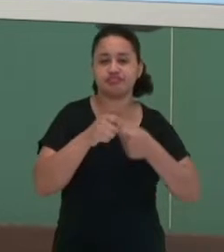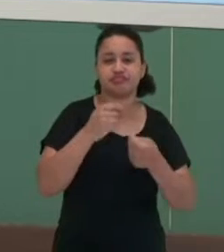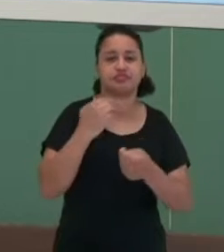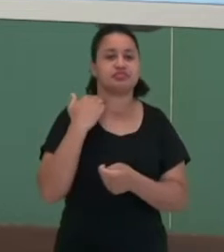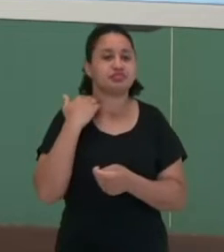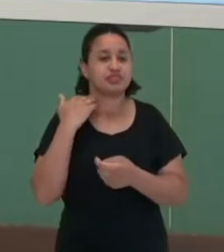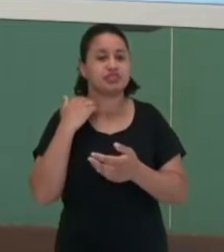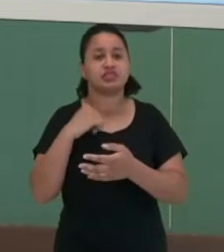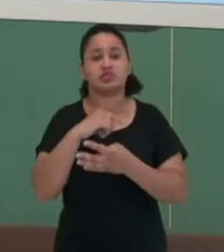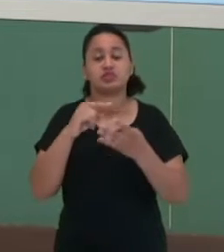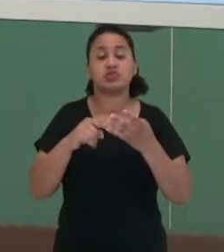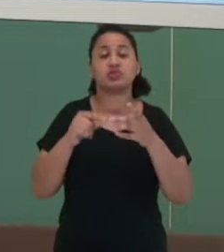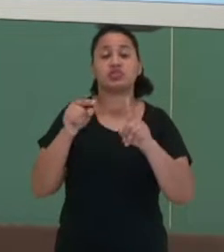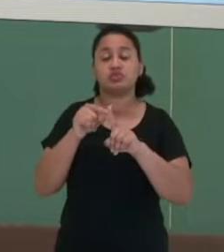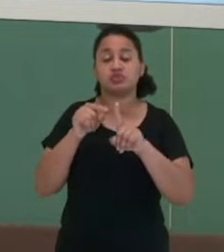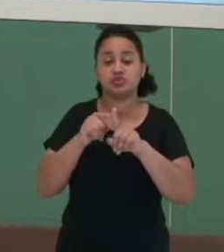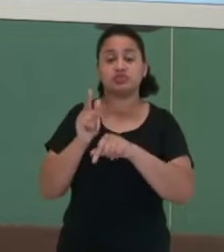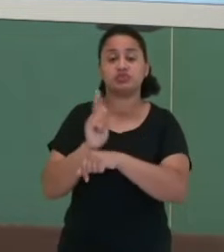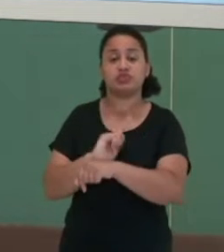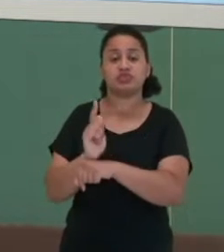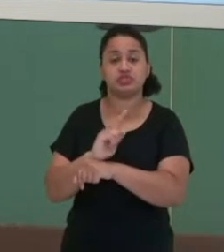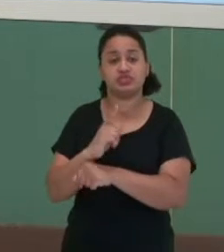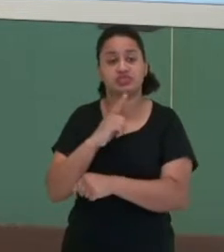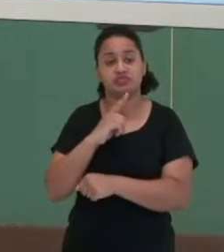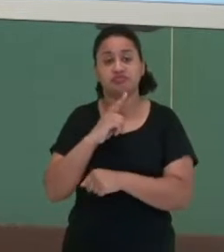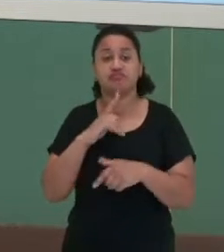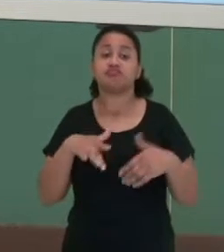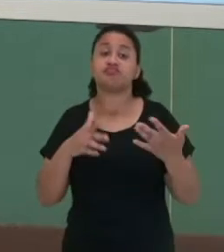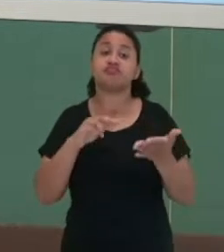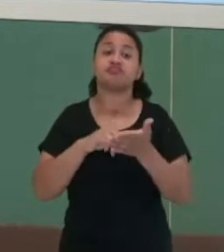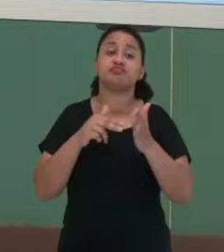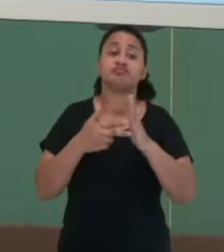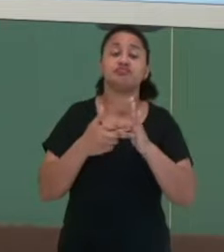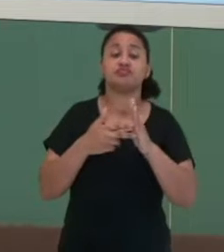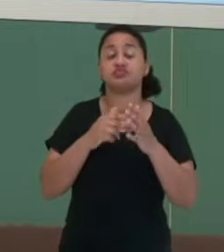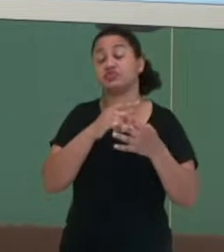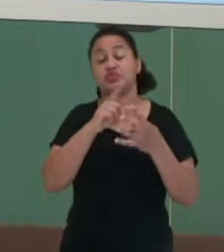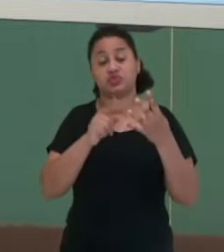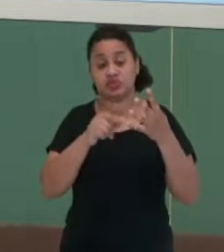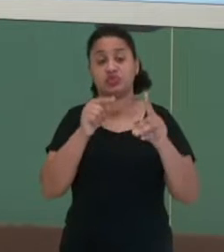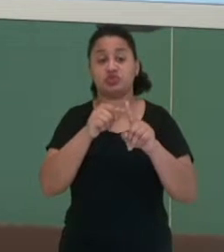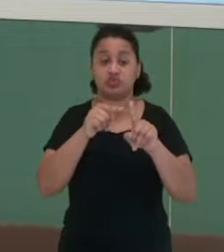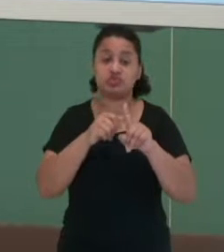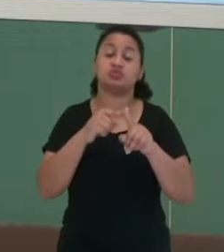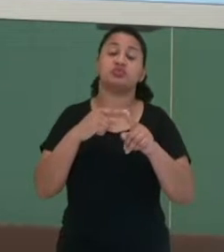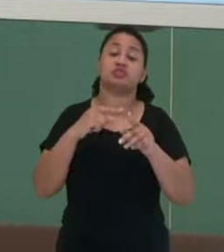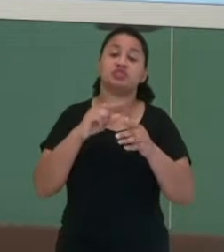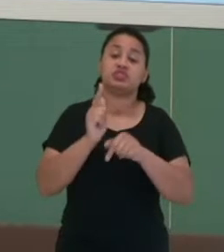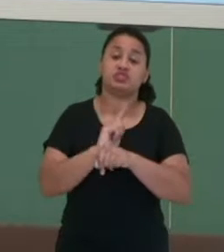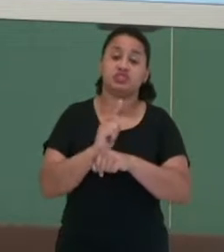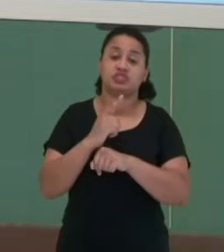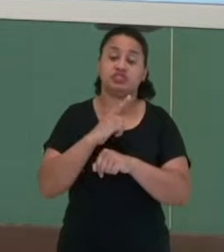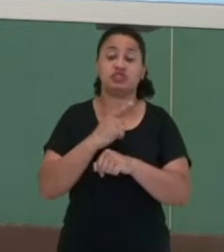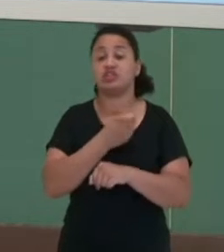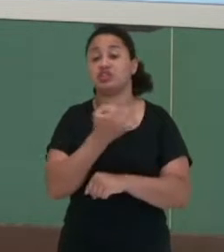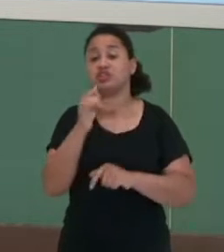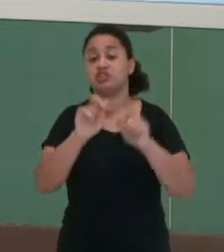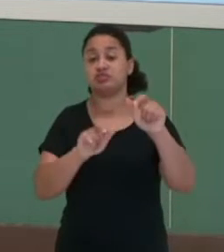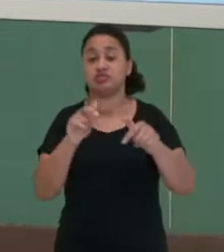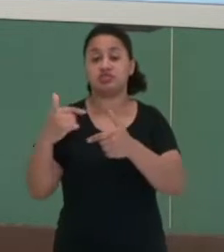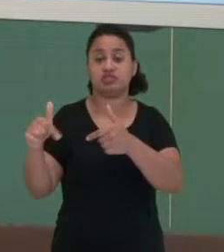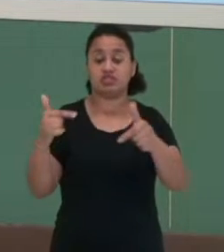o modelo de gestão que ele vai ter. Ou seja, quantas pessoas irão trabalhar, em qual área deverão